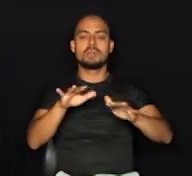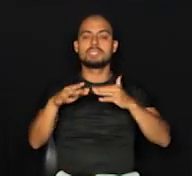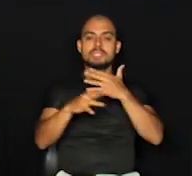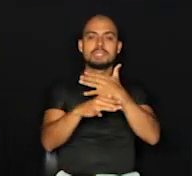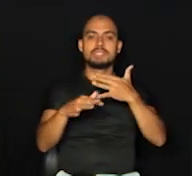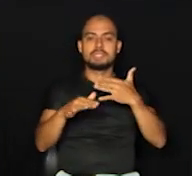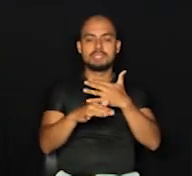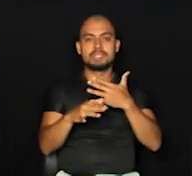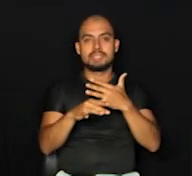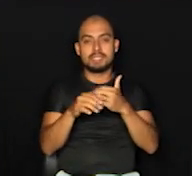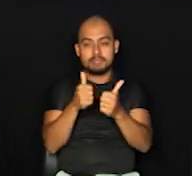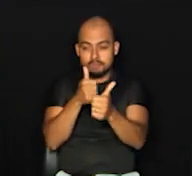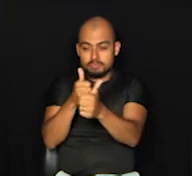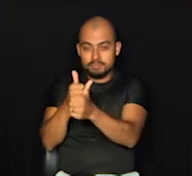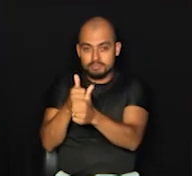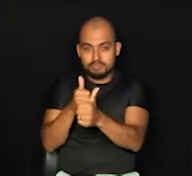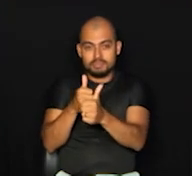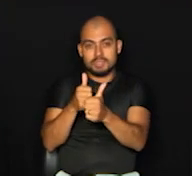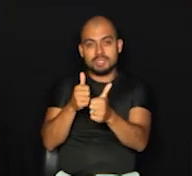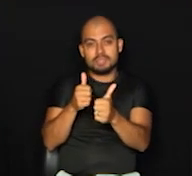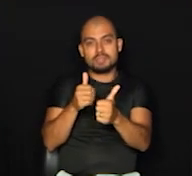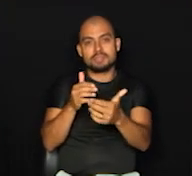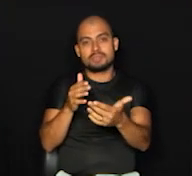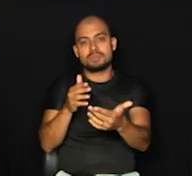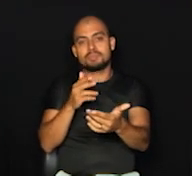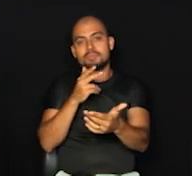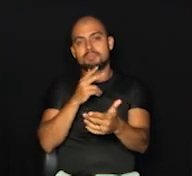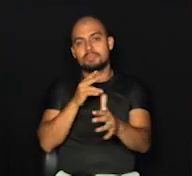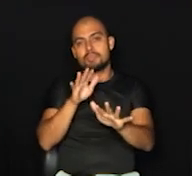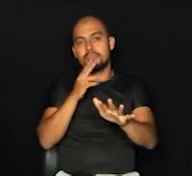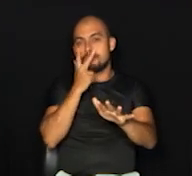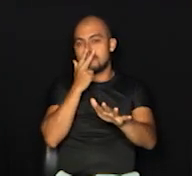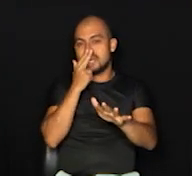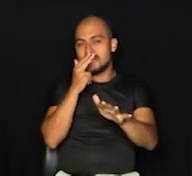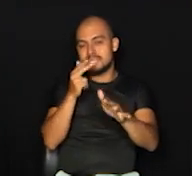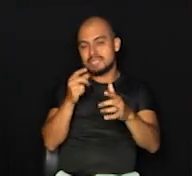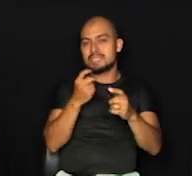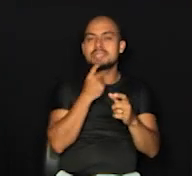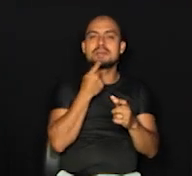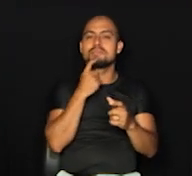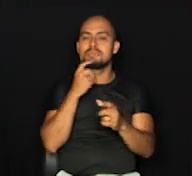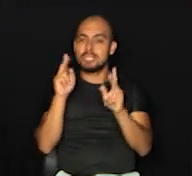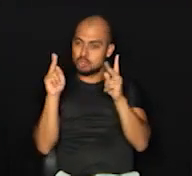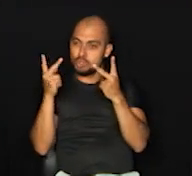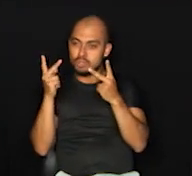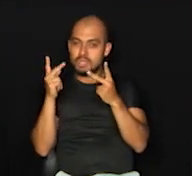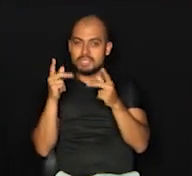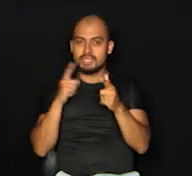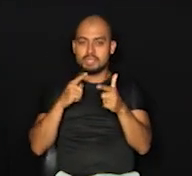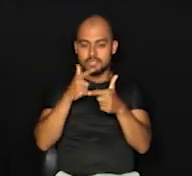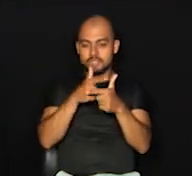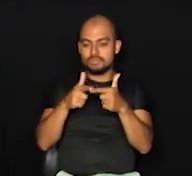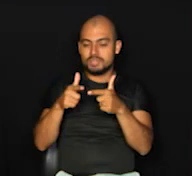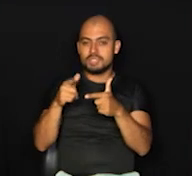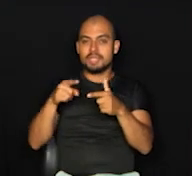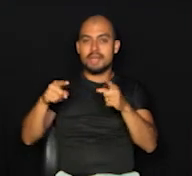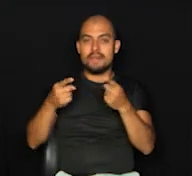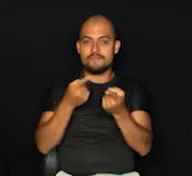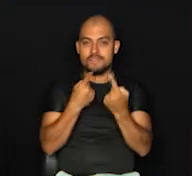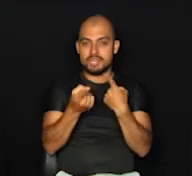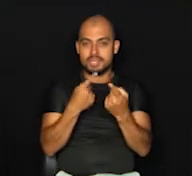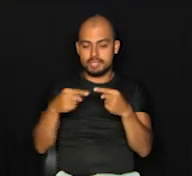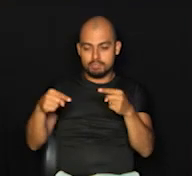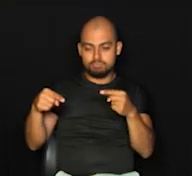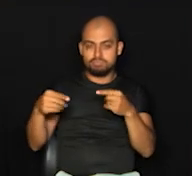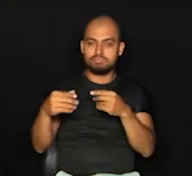viu? Americana e Santa Bárbara do Oeste são aí como Campinas e Hortolândia divididas, né? Divididas por uma avenida apenas. Então